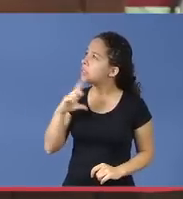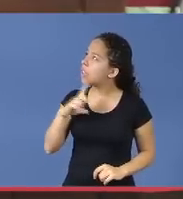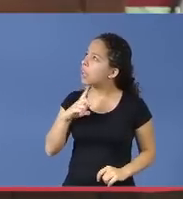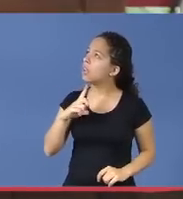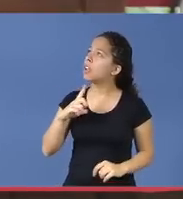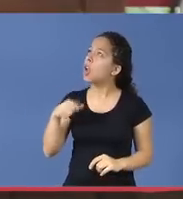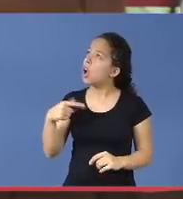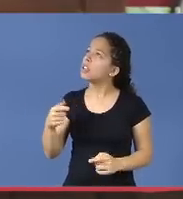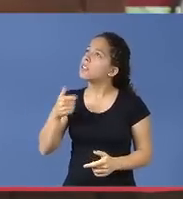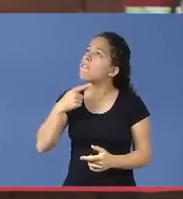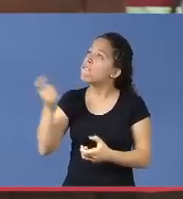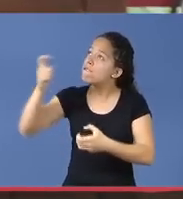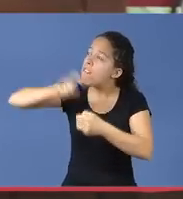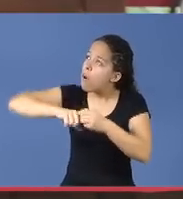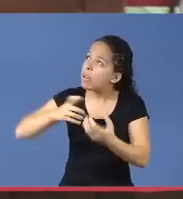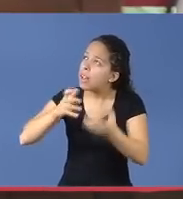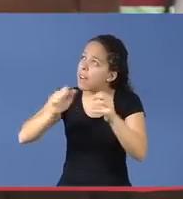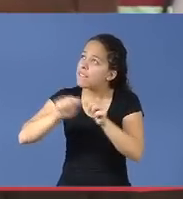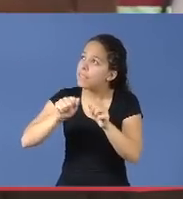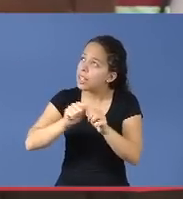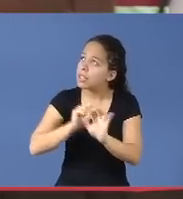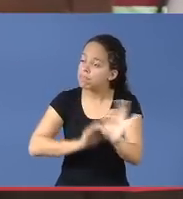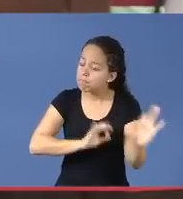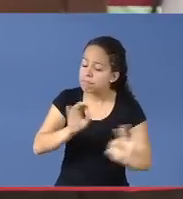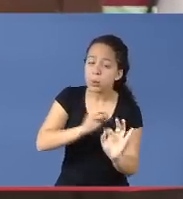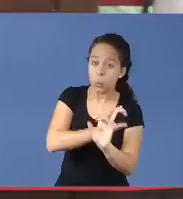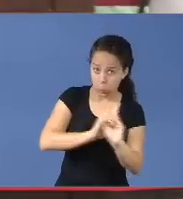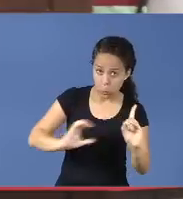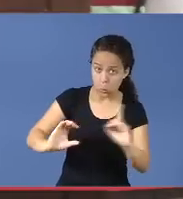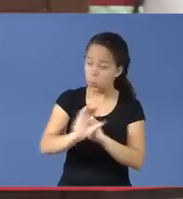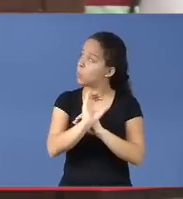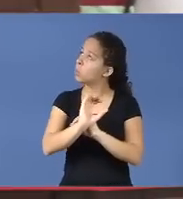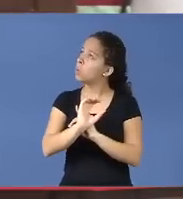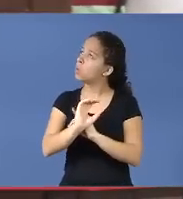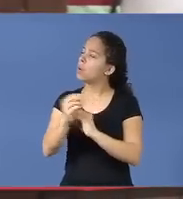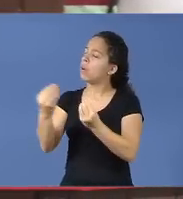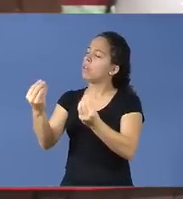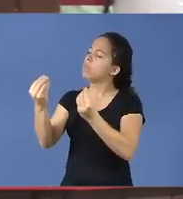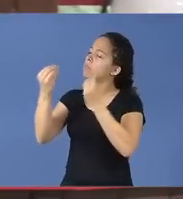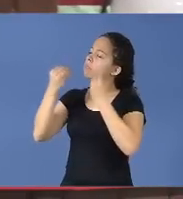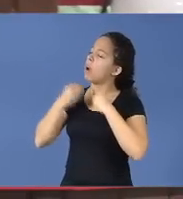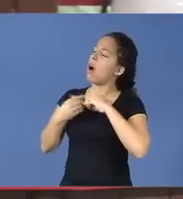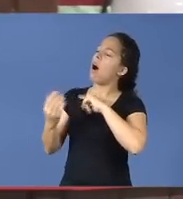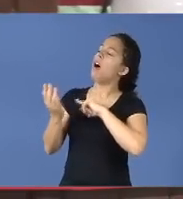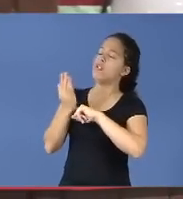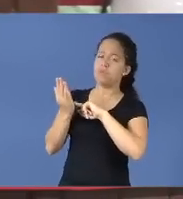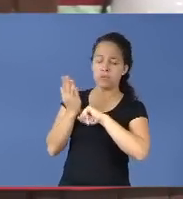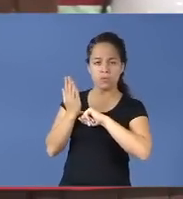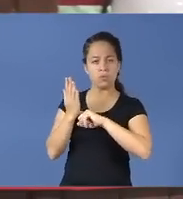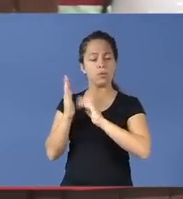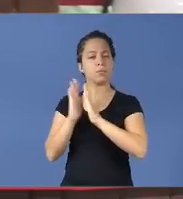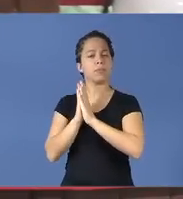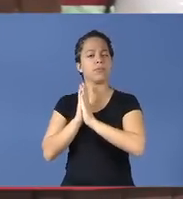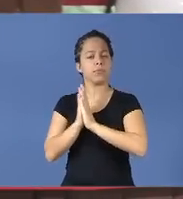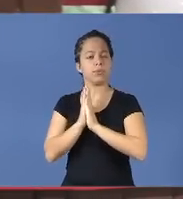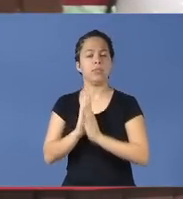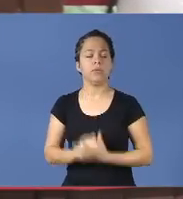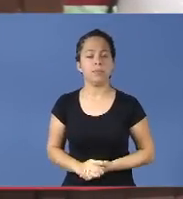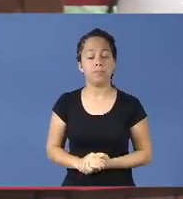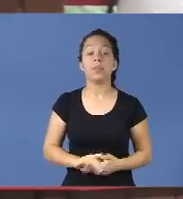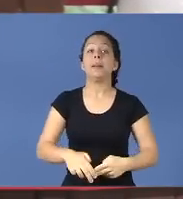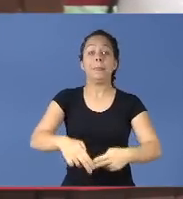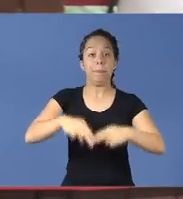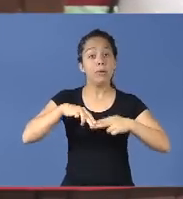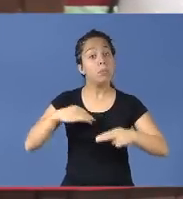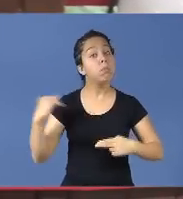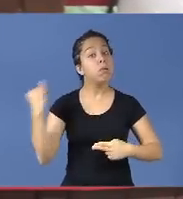culto. Então, porque esse era o grande motivo da reconstrução dos muros, da reconstrução